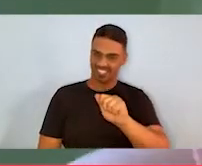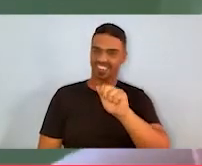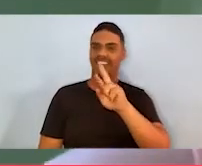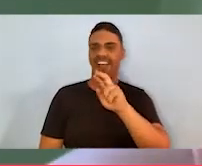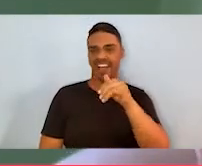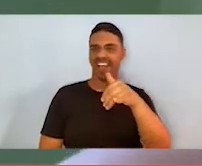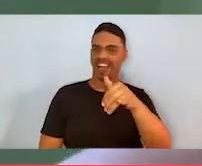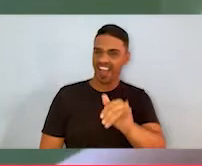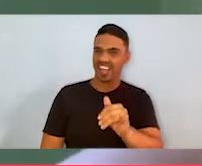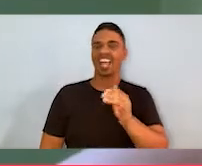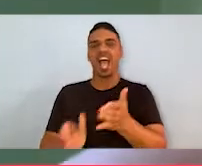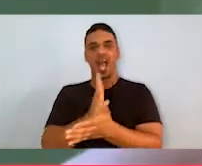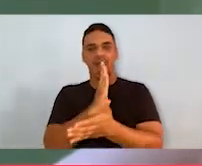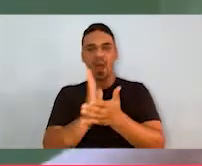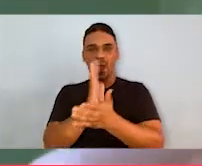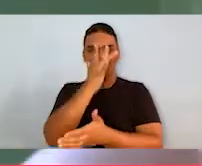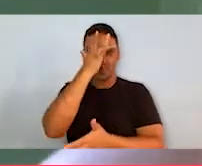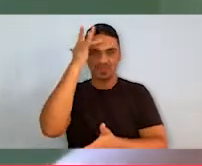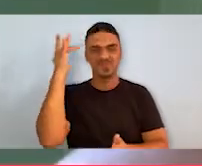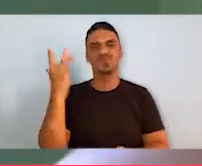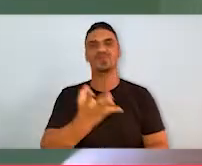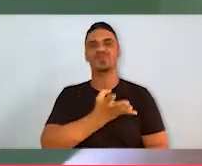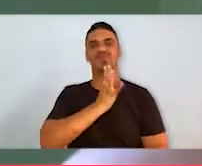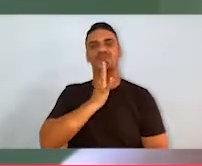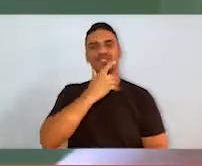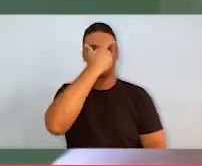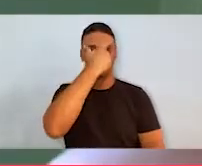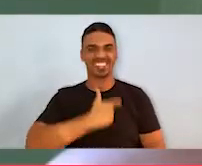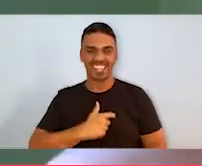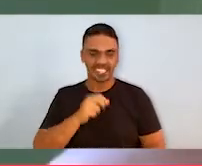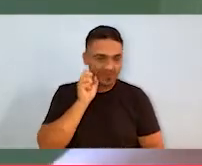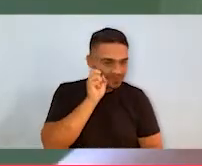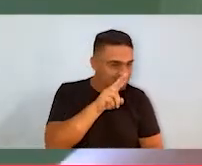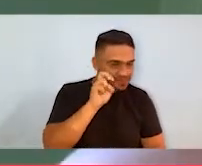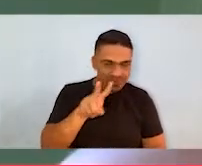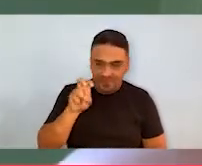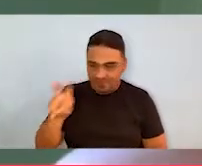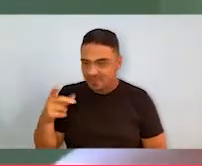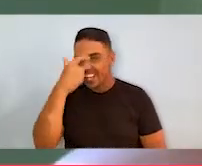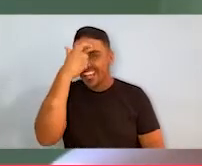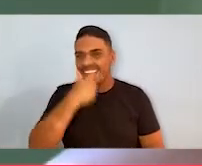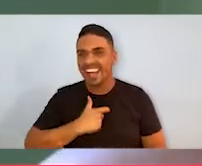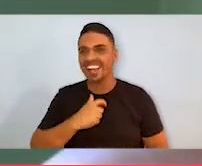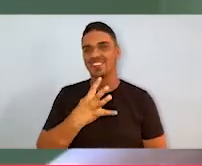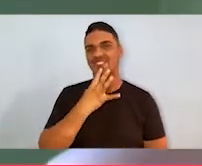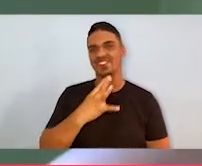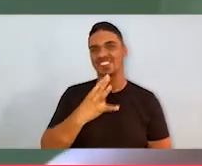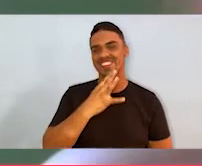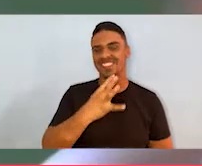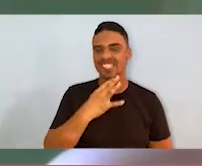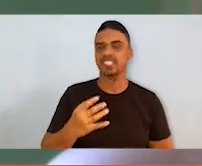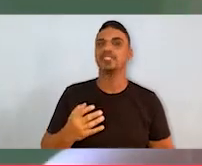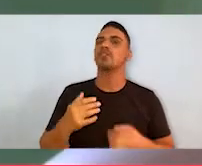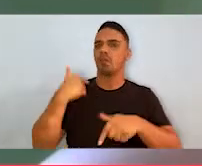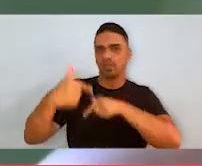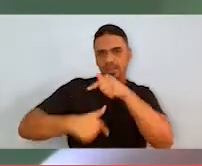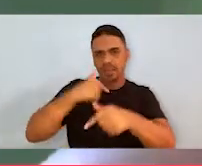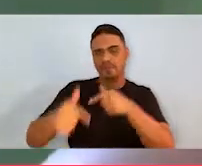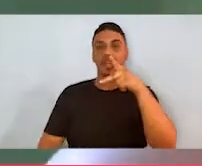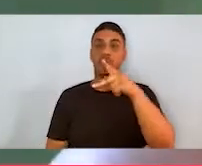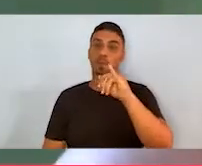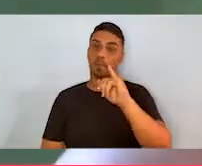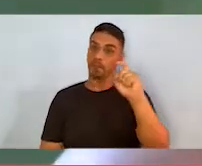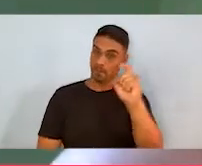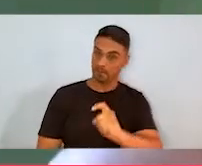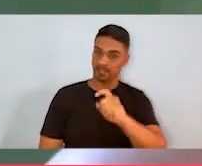já me conhecem, já vi umas carinhas conhecidas aqui, e basicamente sim, eu trabalho com pixel art, eu faço algumas outras coisinhas